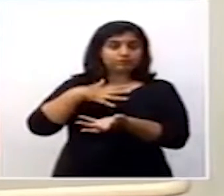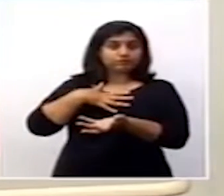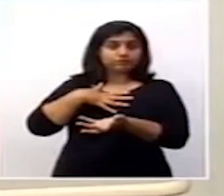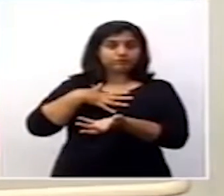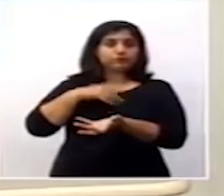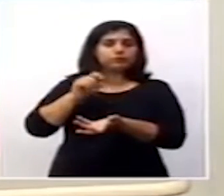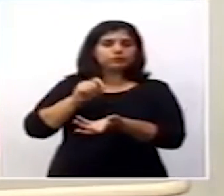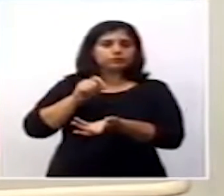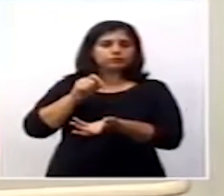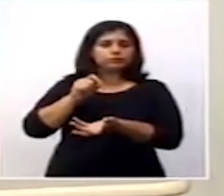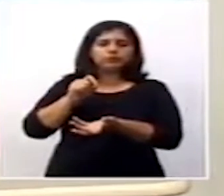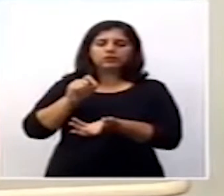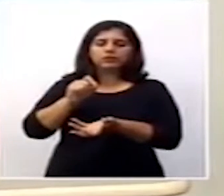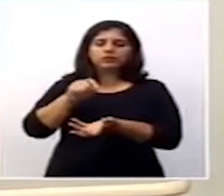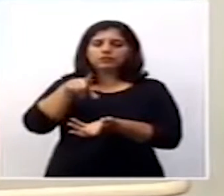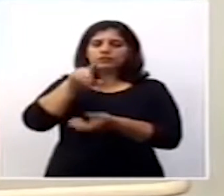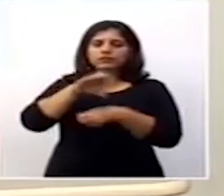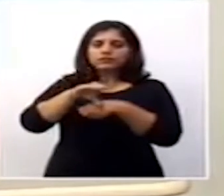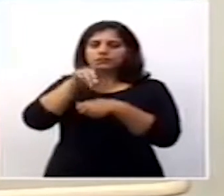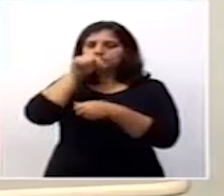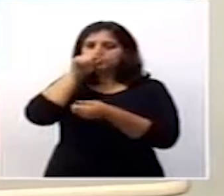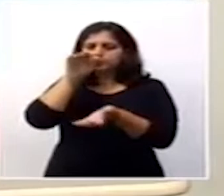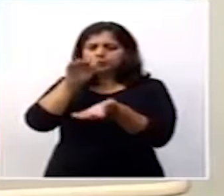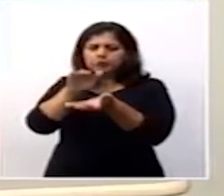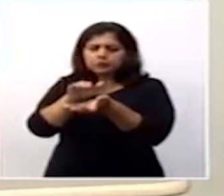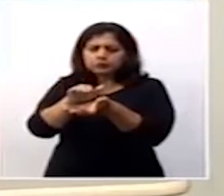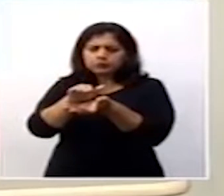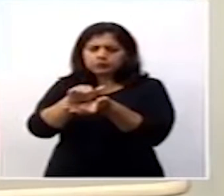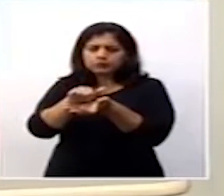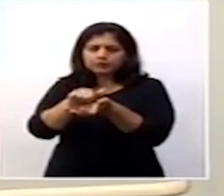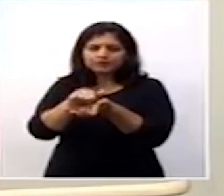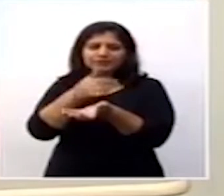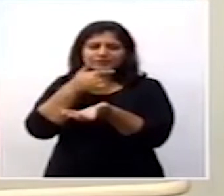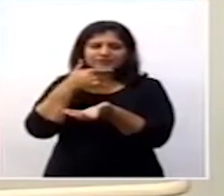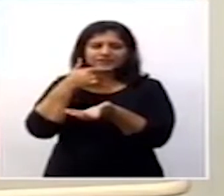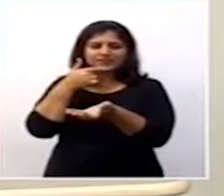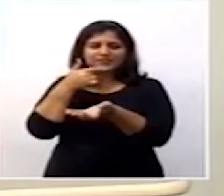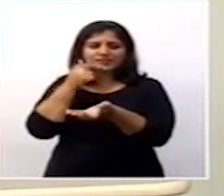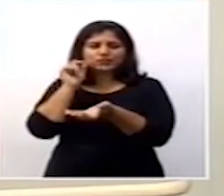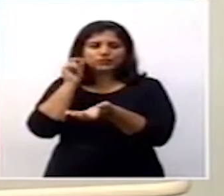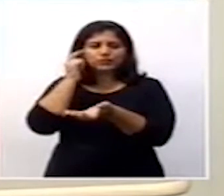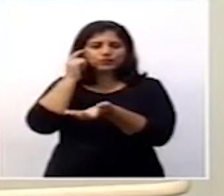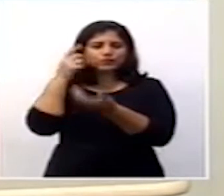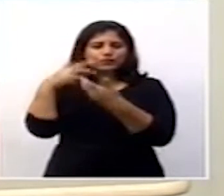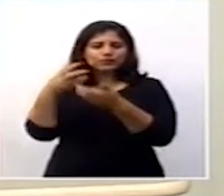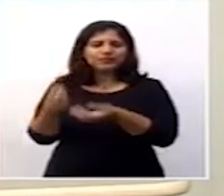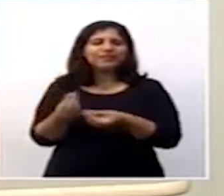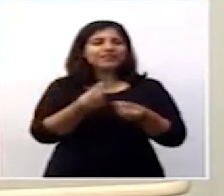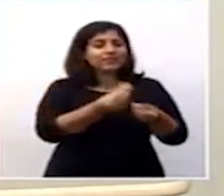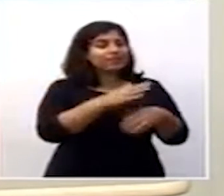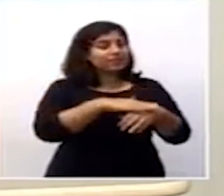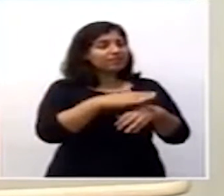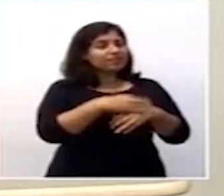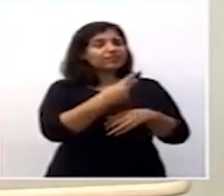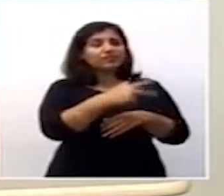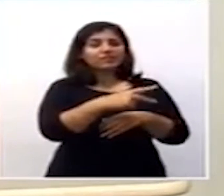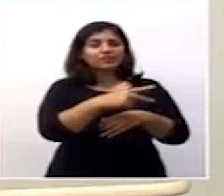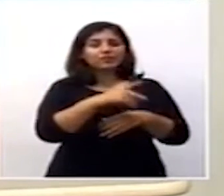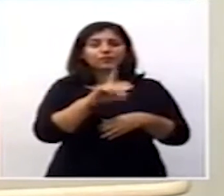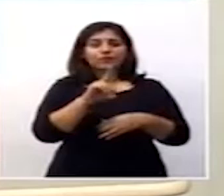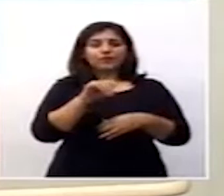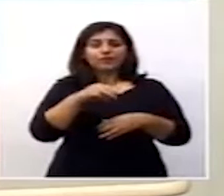armadilha dele, o pássaro cinza pequeno, deu uma risadinha de canto e entregou o pássaro cinza para o